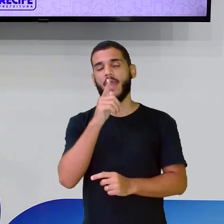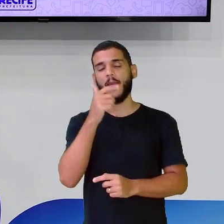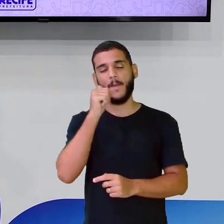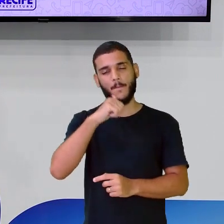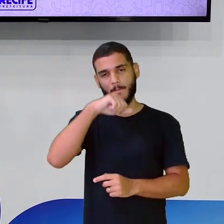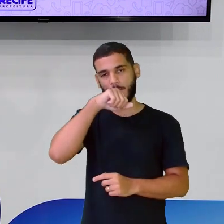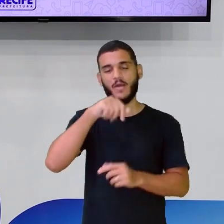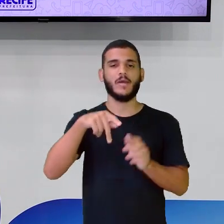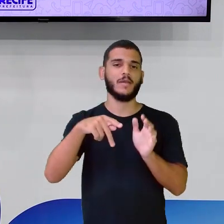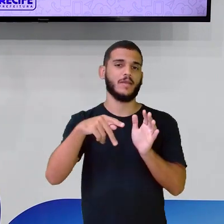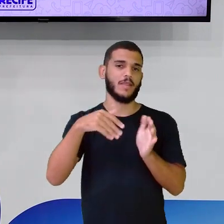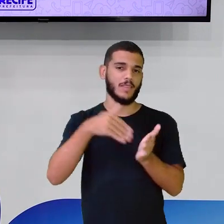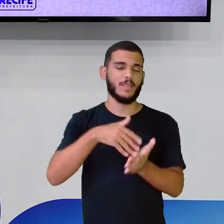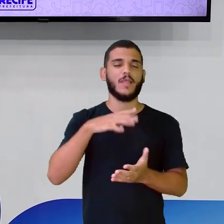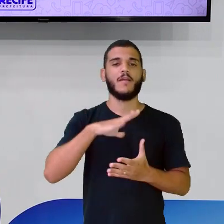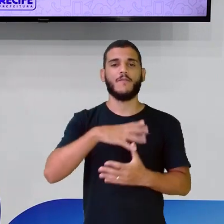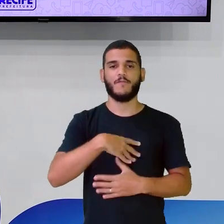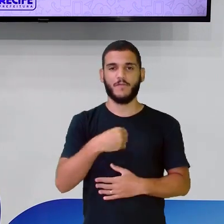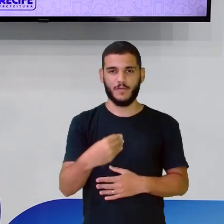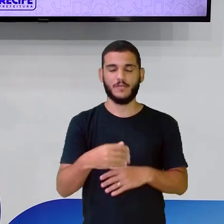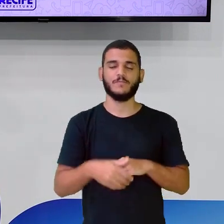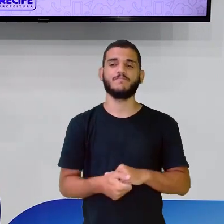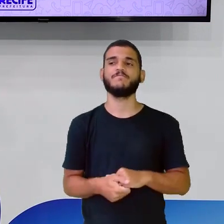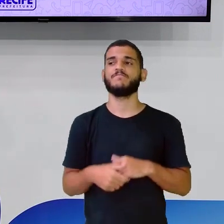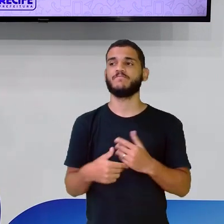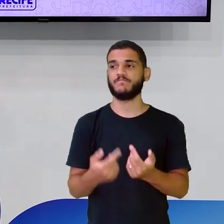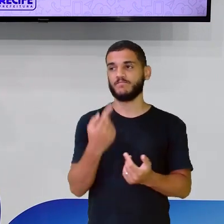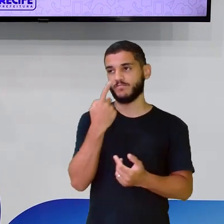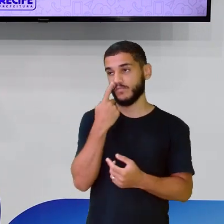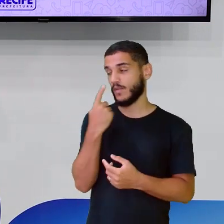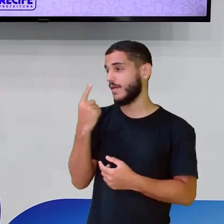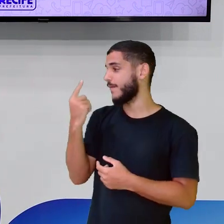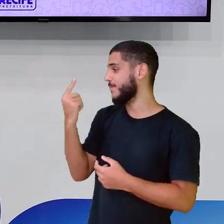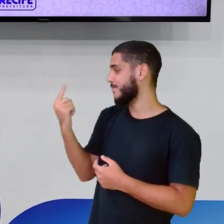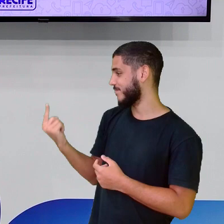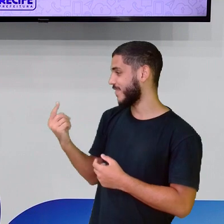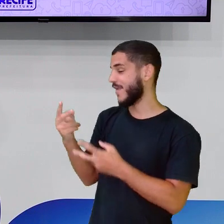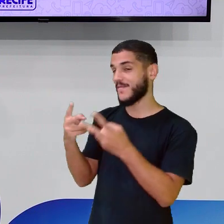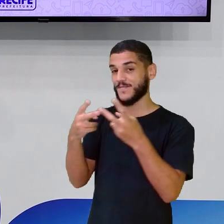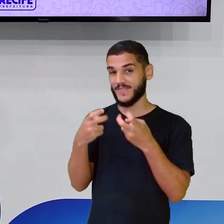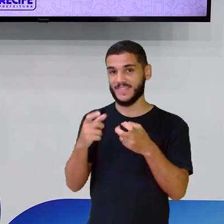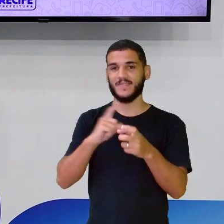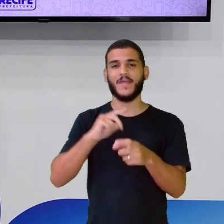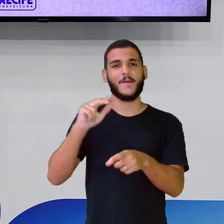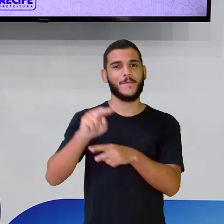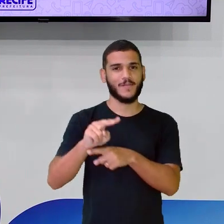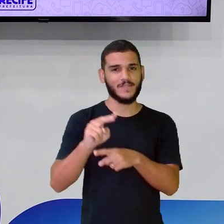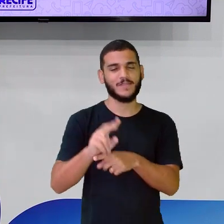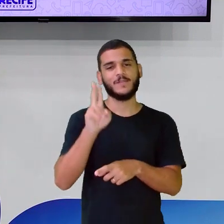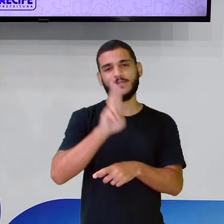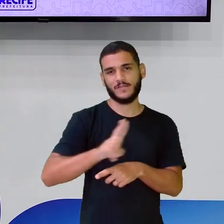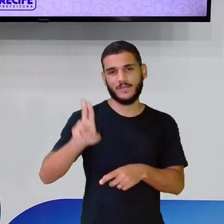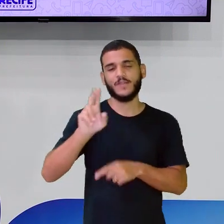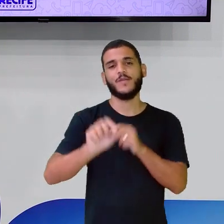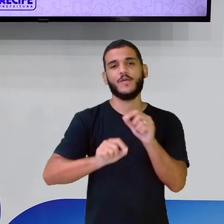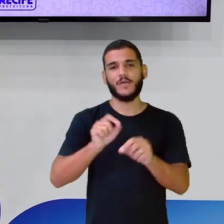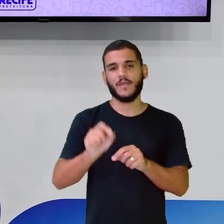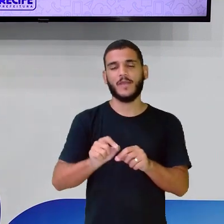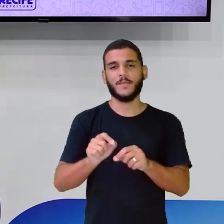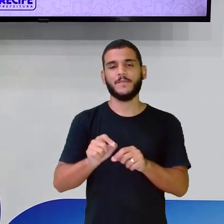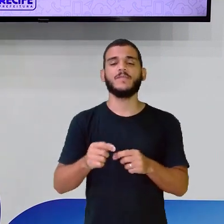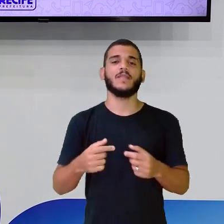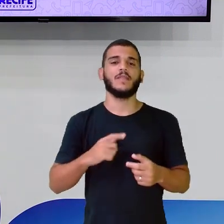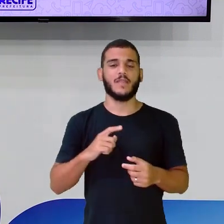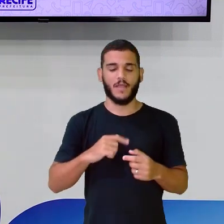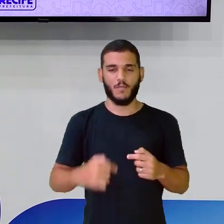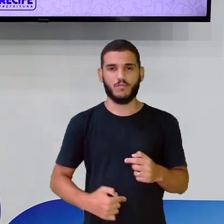beleza? Esse líquido, ele protege e é a partir do cordão umbilical que esses nutrientes, eles